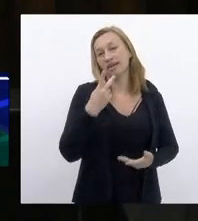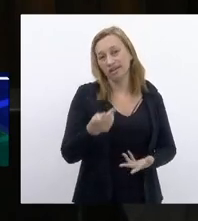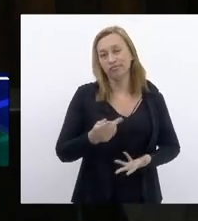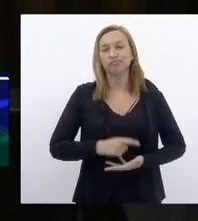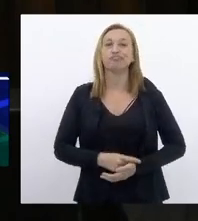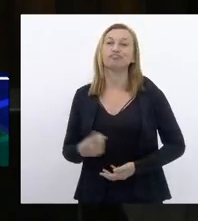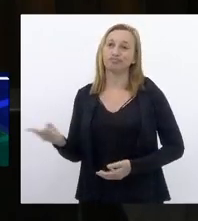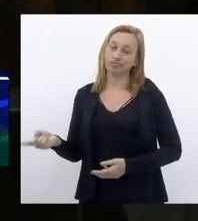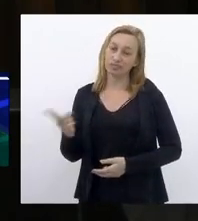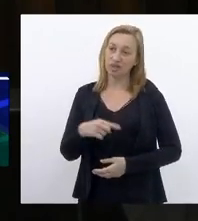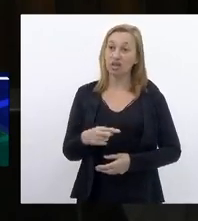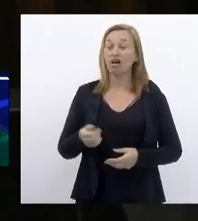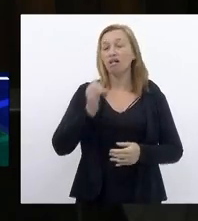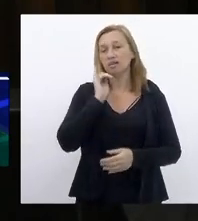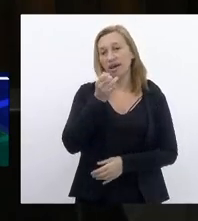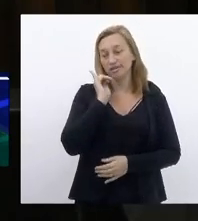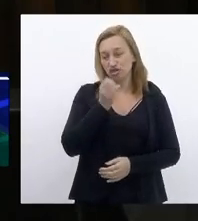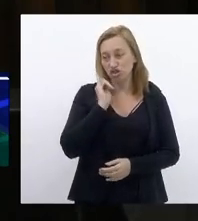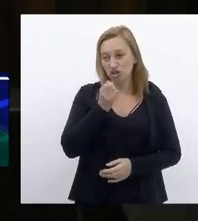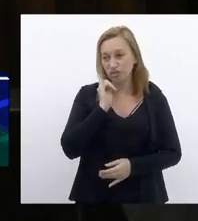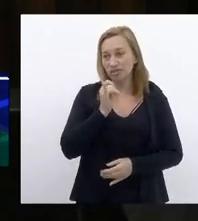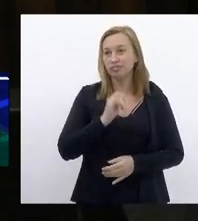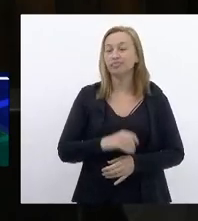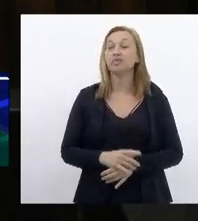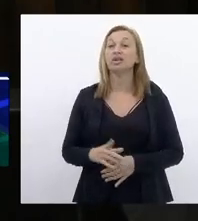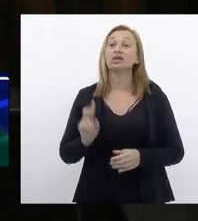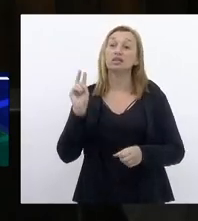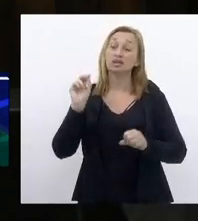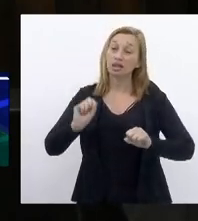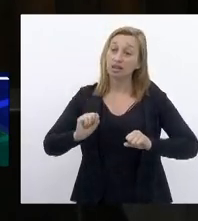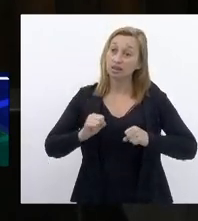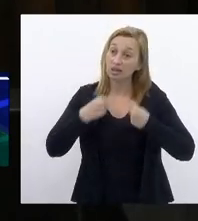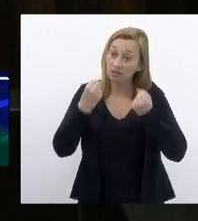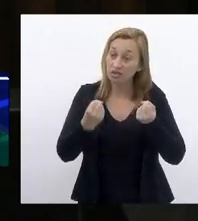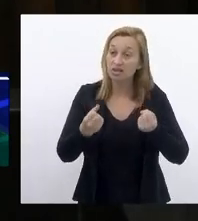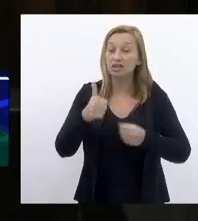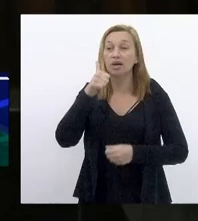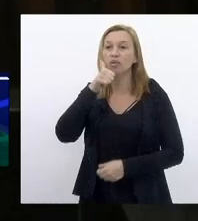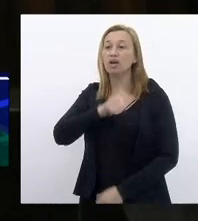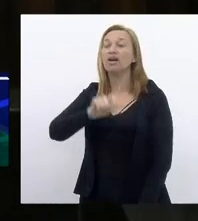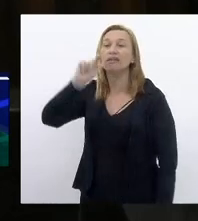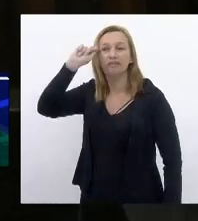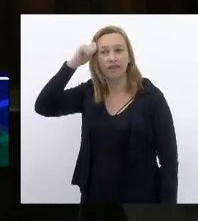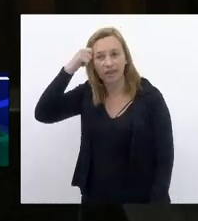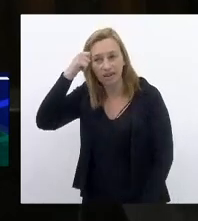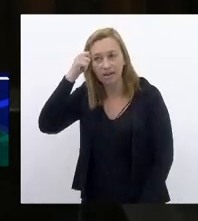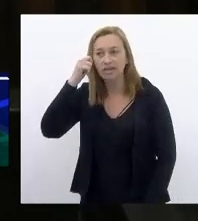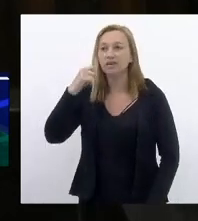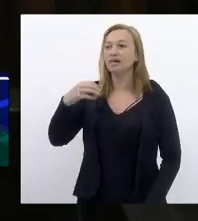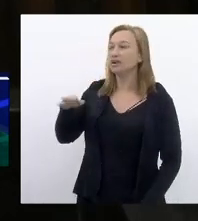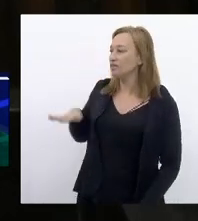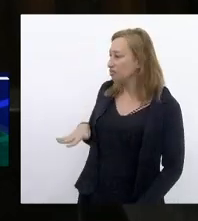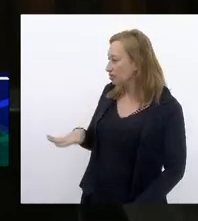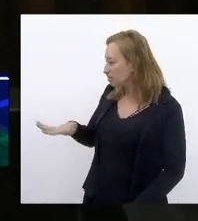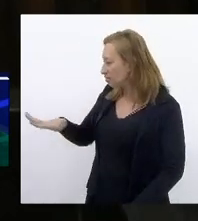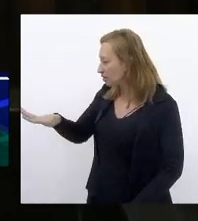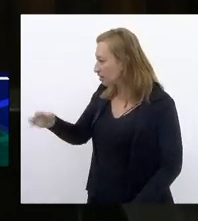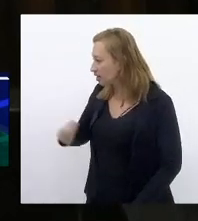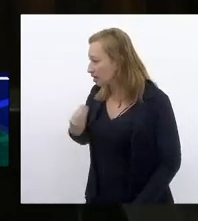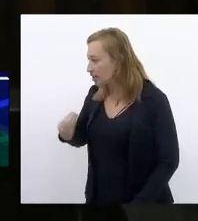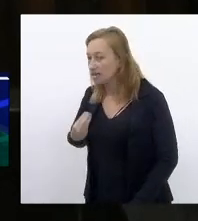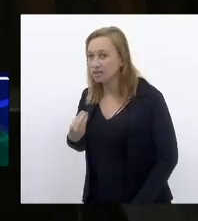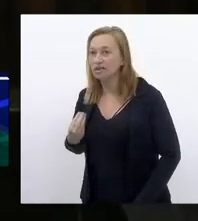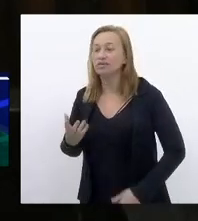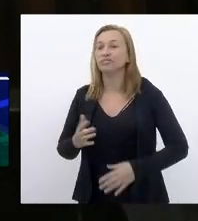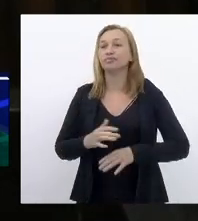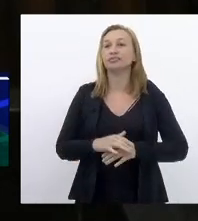aqui a narrativa da defesa da mulher negra, favelada, vitimizada,